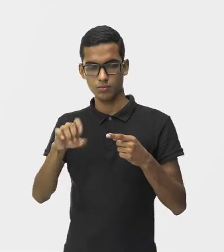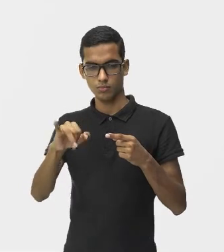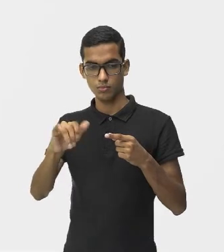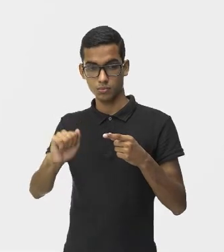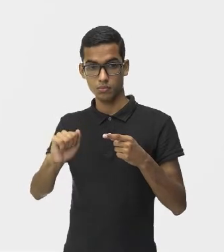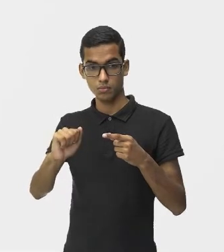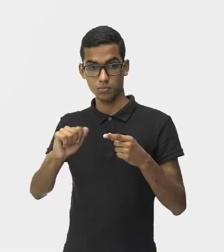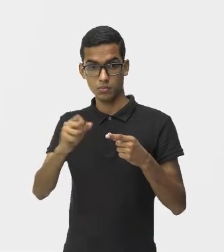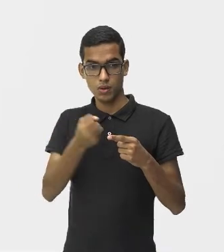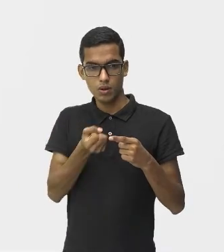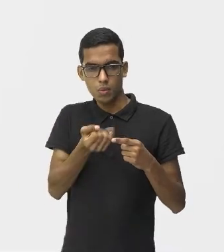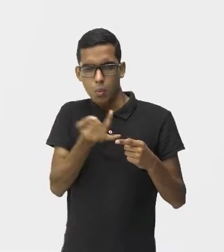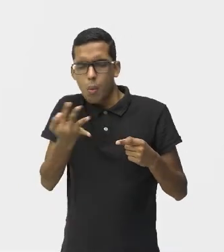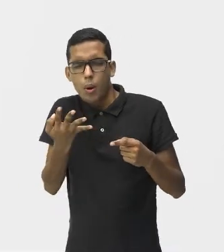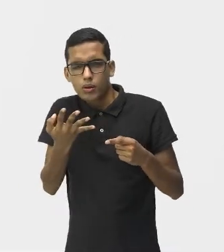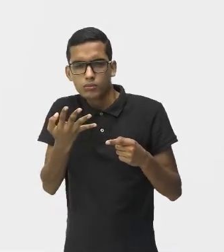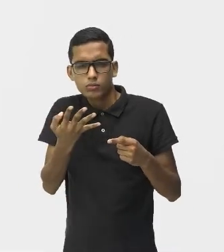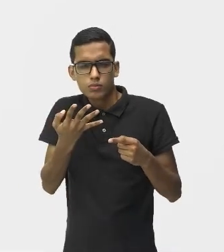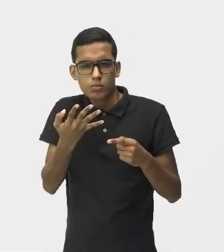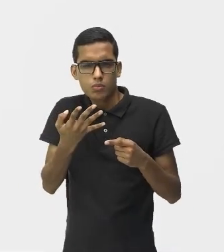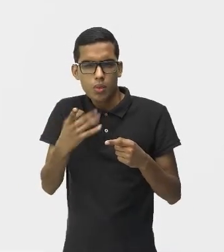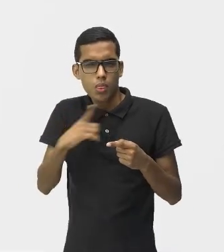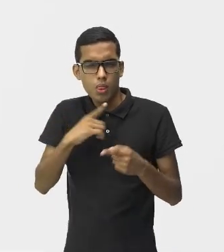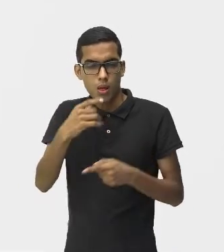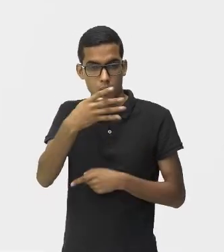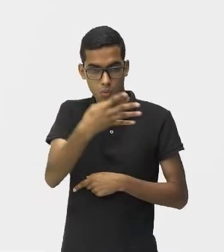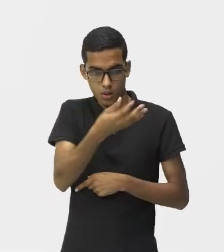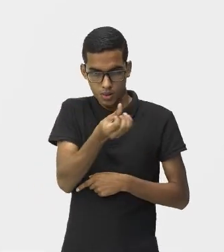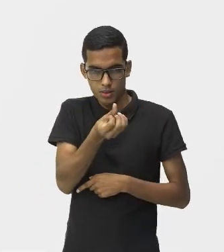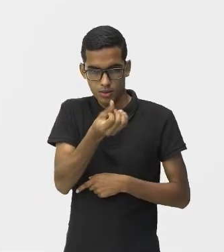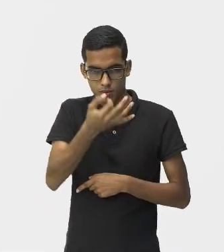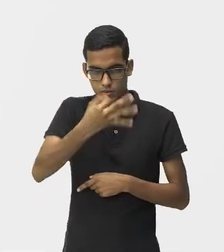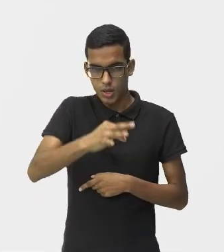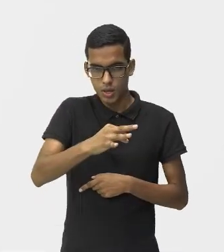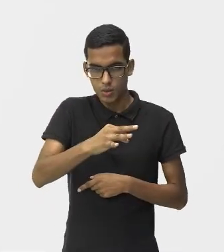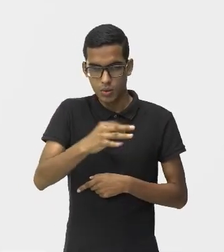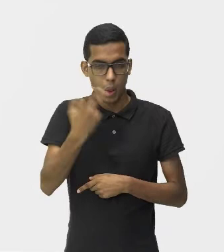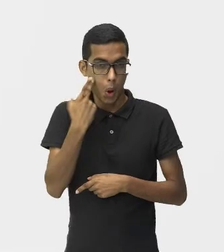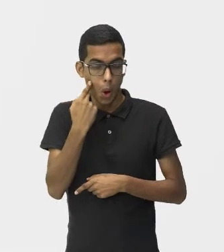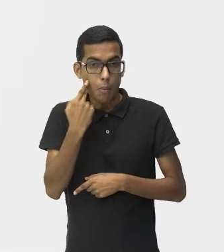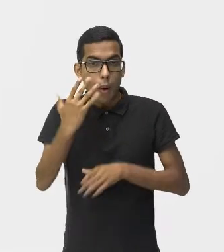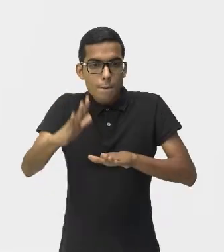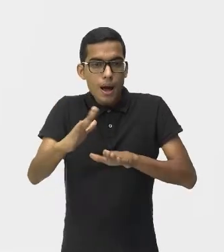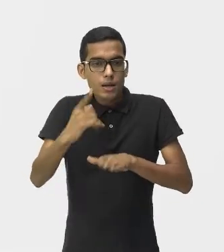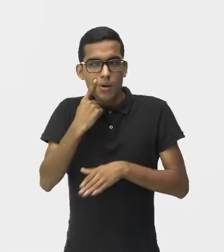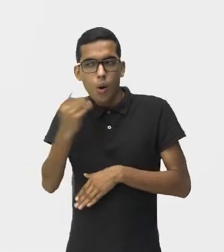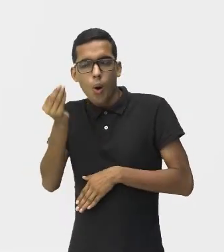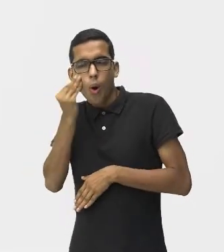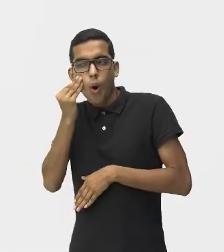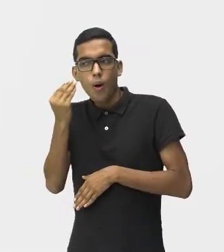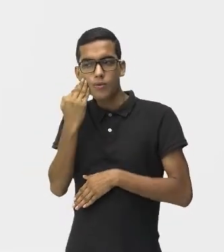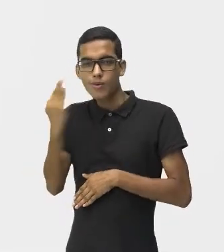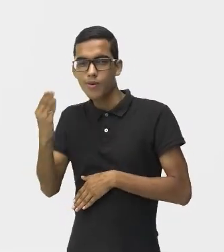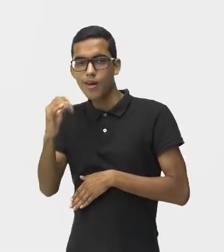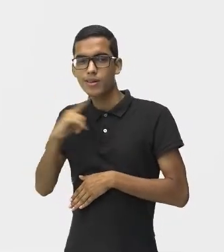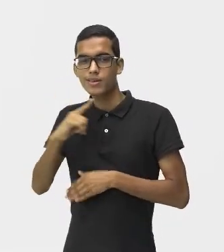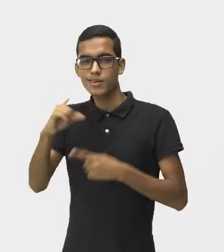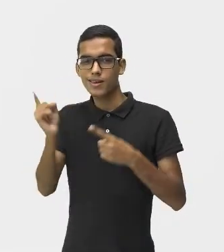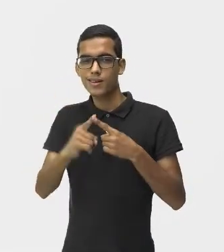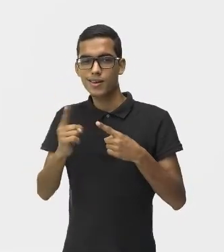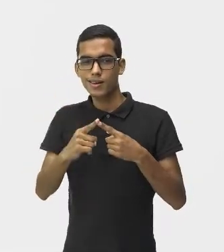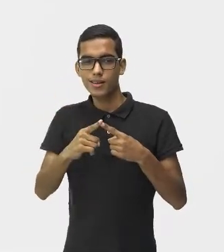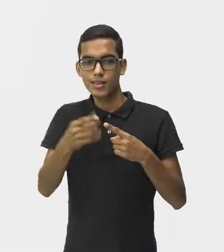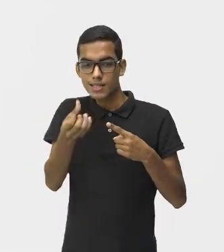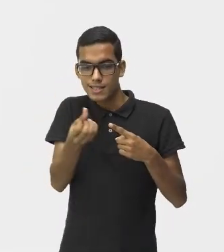Então, a gente observa aqui ó, que ele está acima da quantidade de cromossomos que cada núcleo celular carrega. No caso